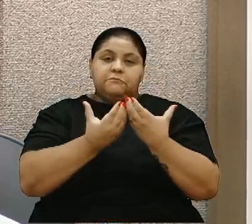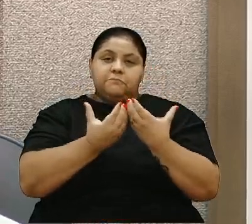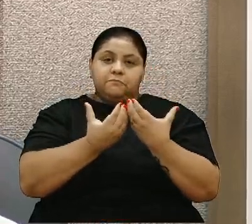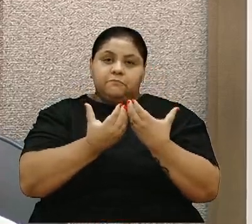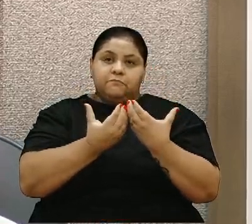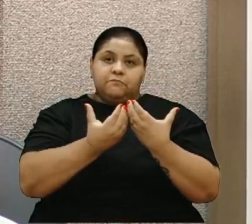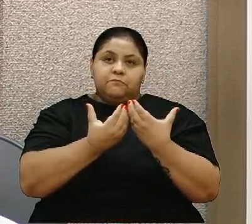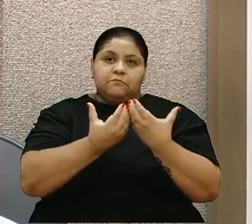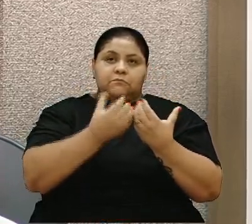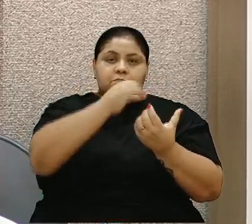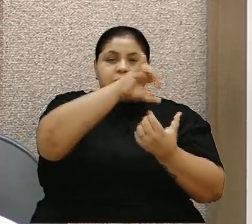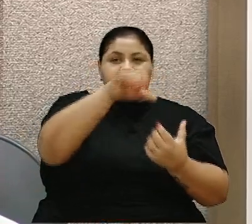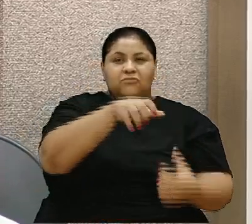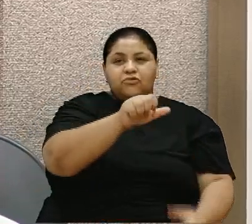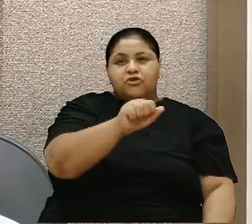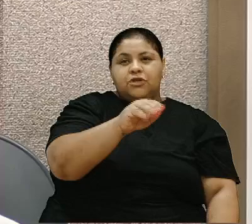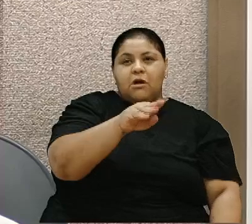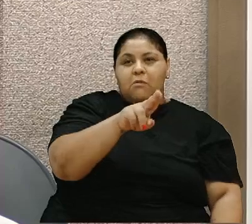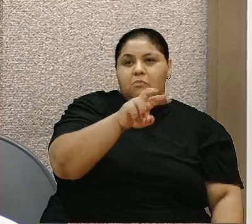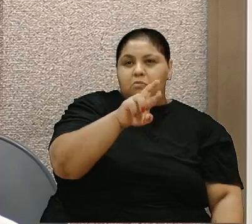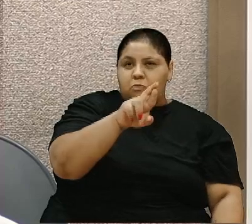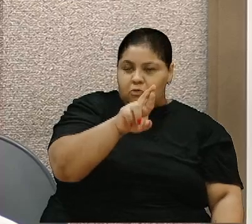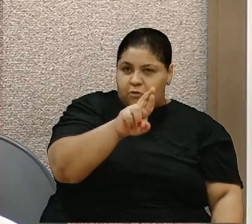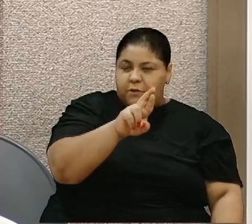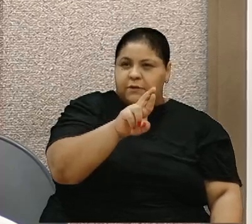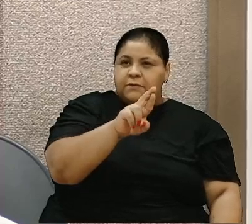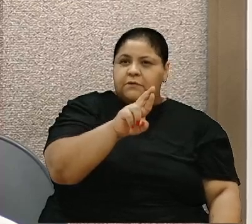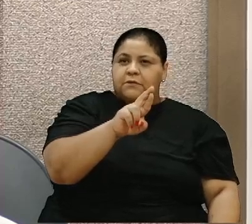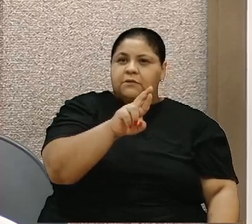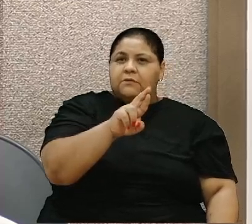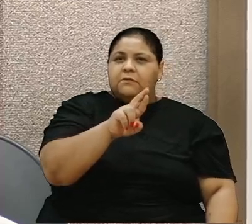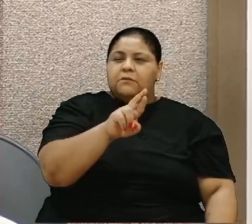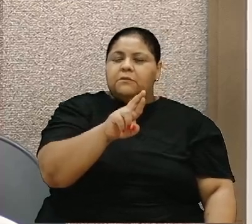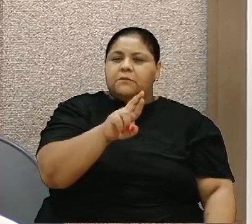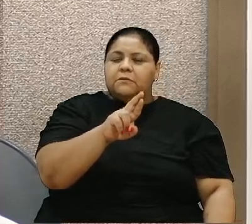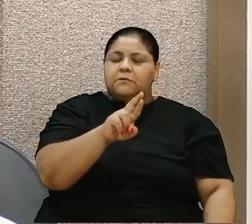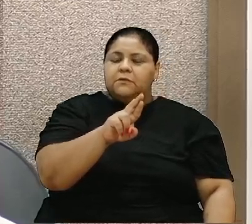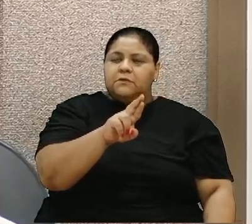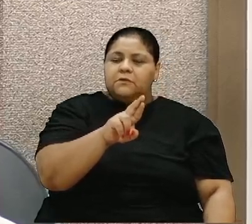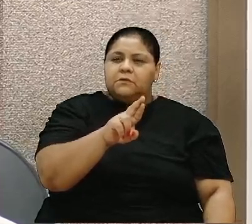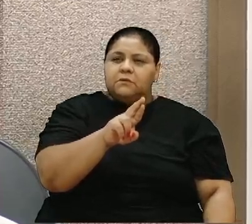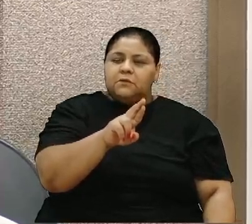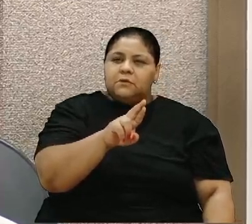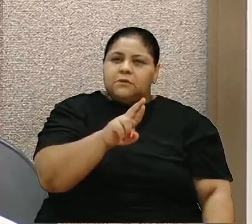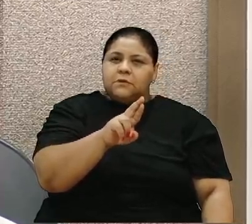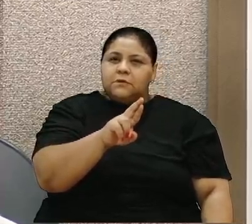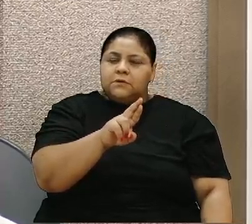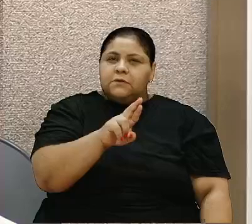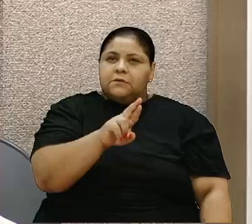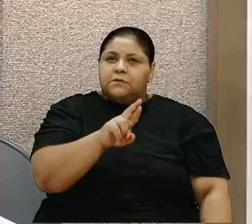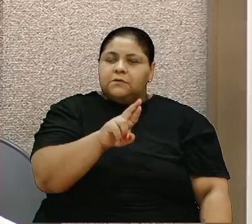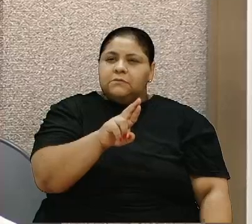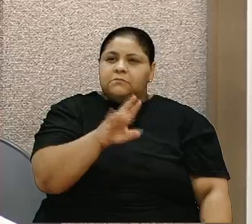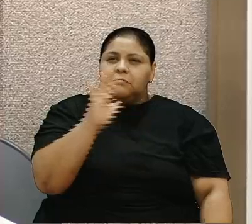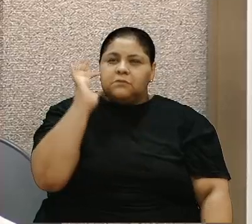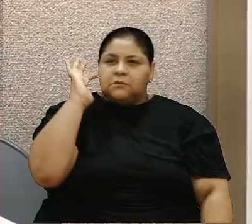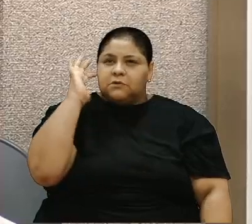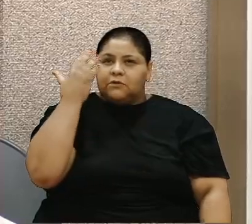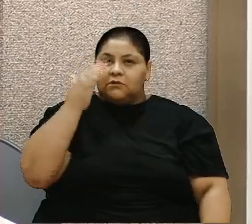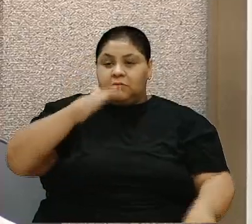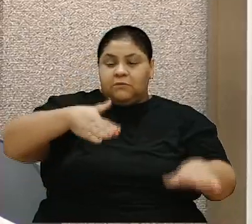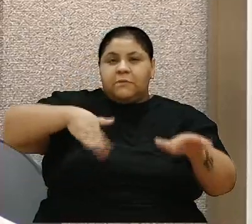A do Jabur, que é Zaltron, no episódio lá na praia,